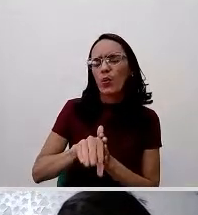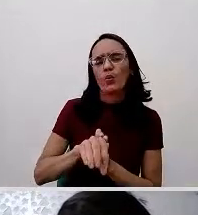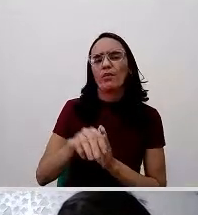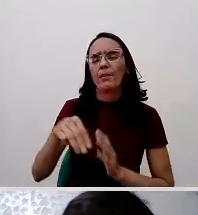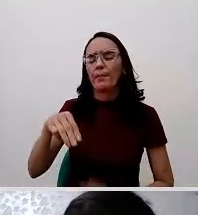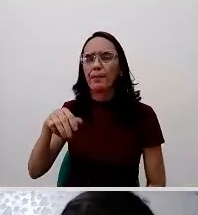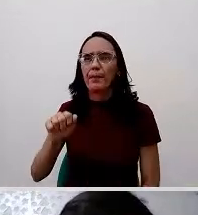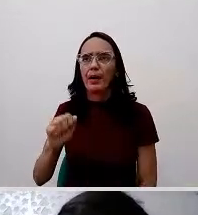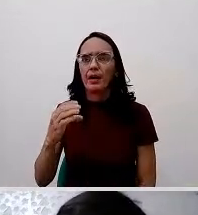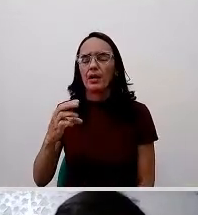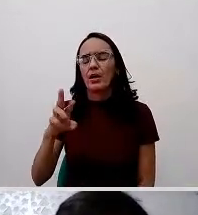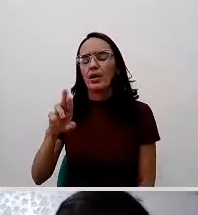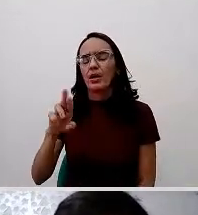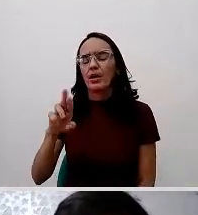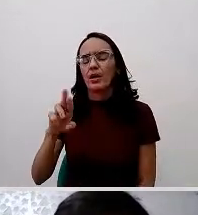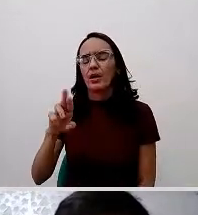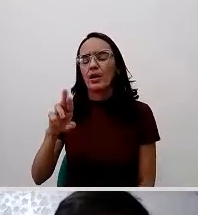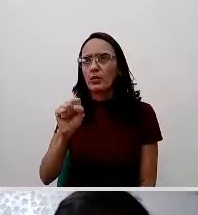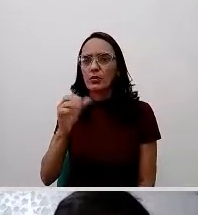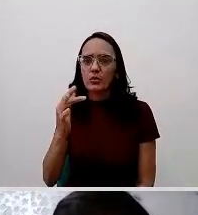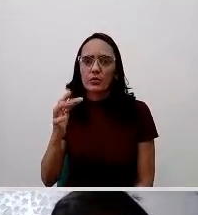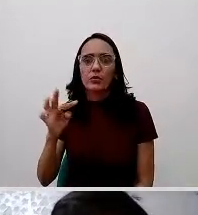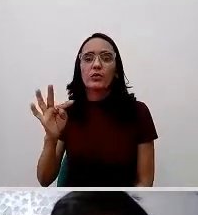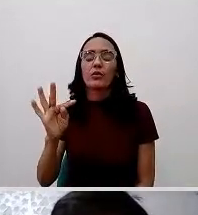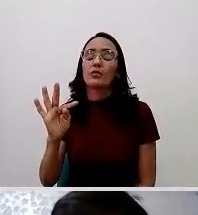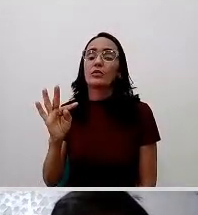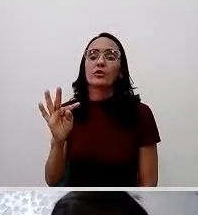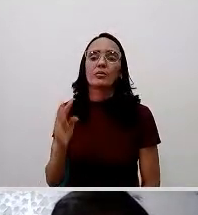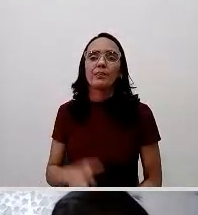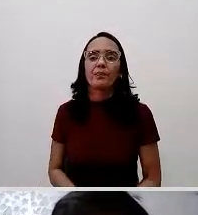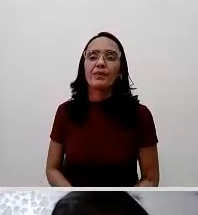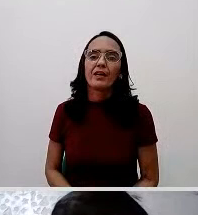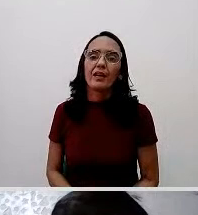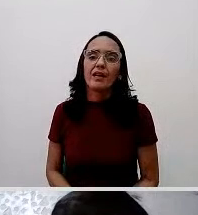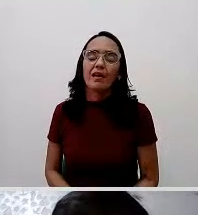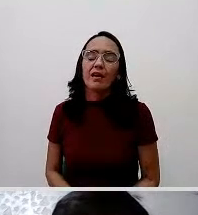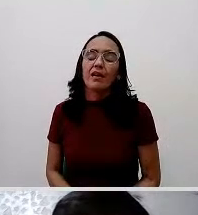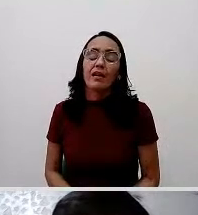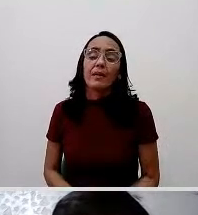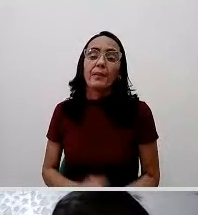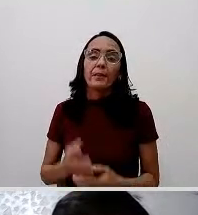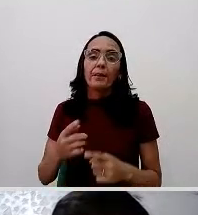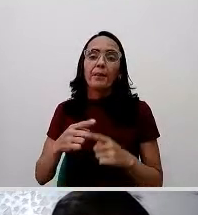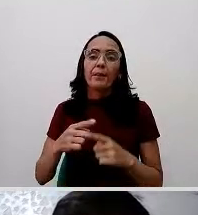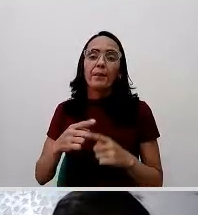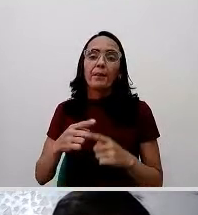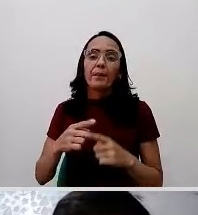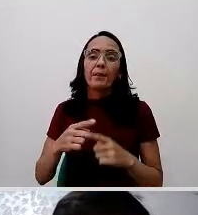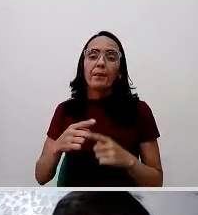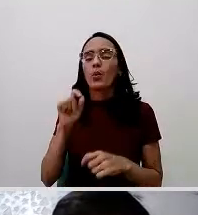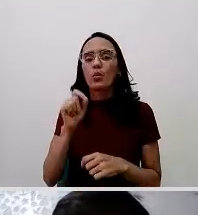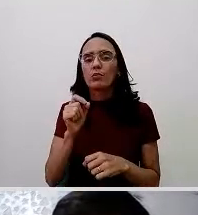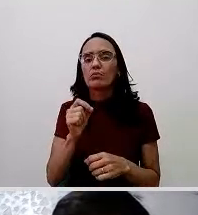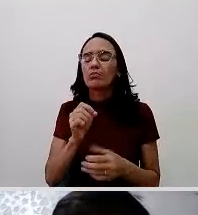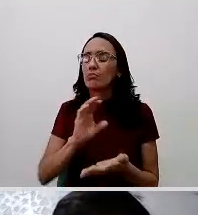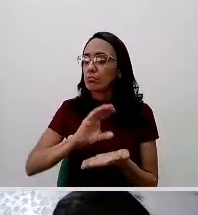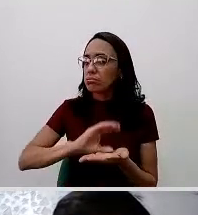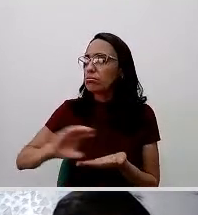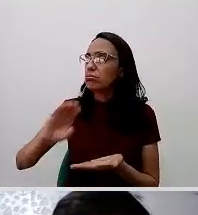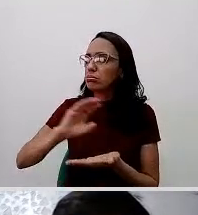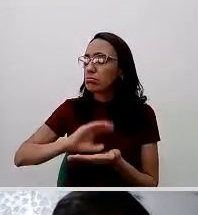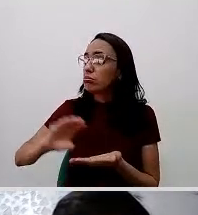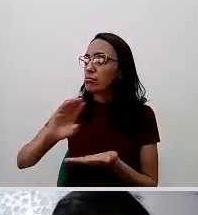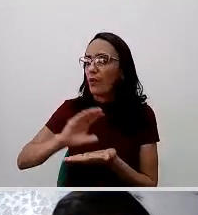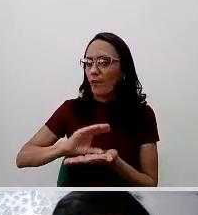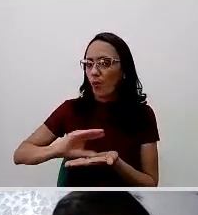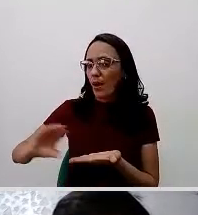Uber, que não é nem de TI, mas é de mobilidade, estão investindo muito dinheiro nesse assunto, o que